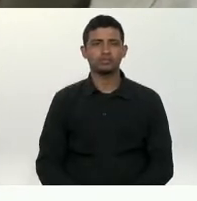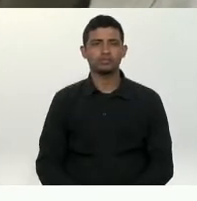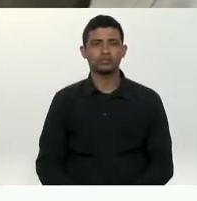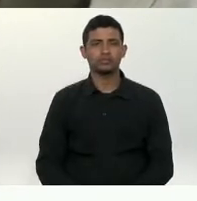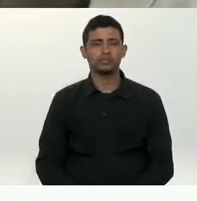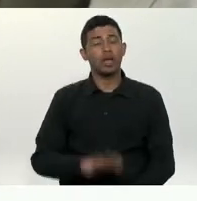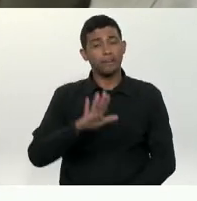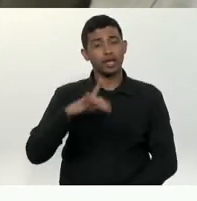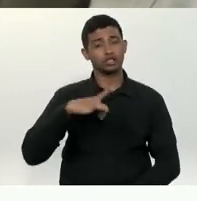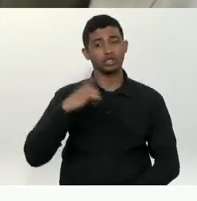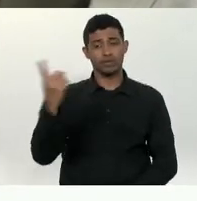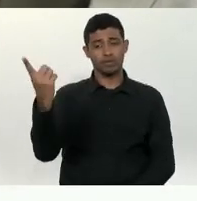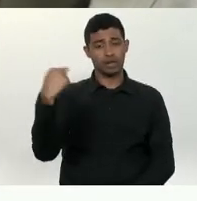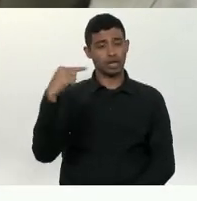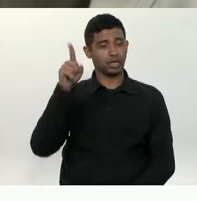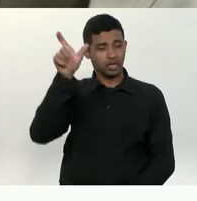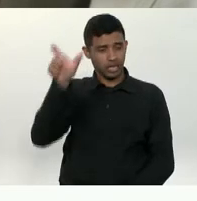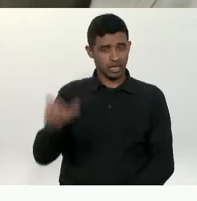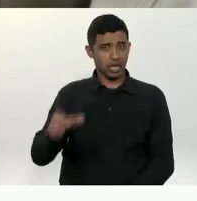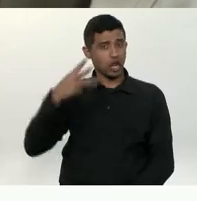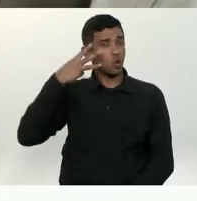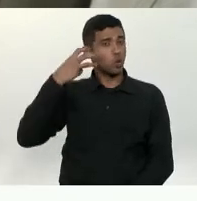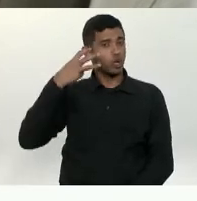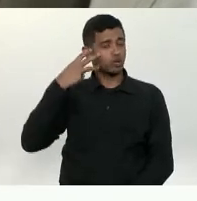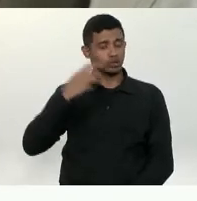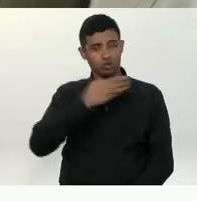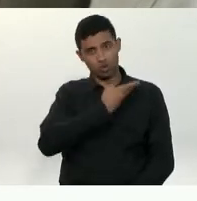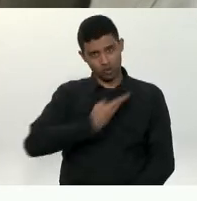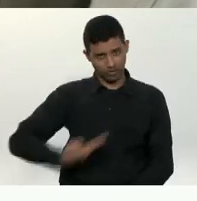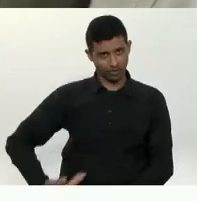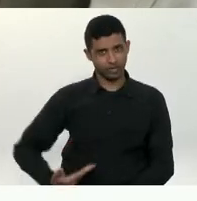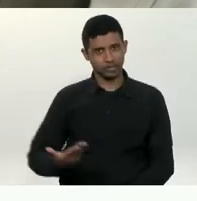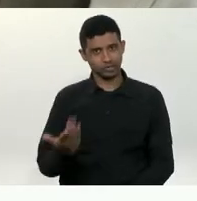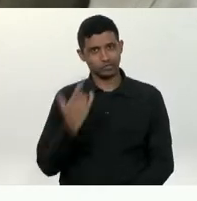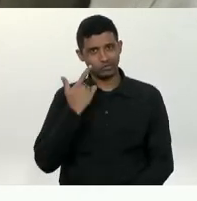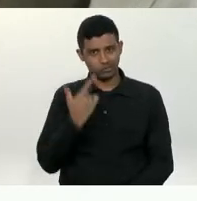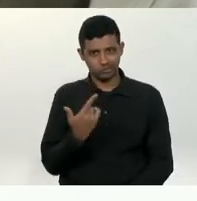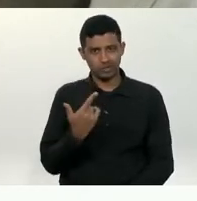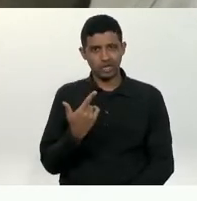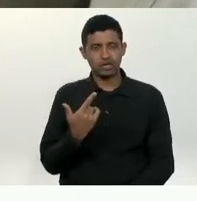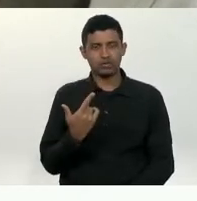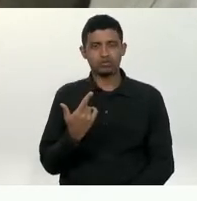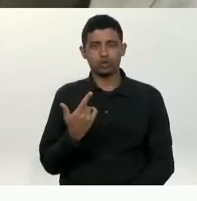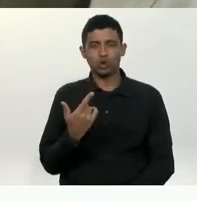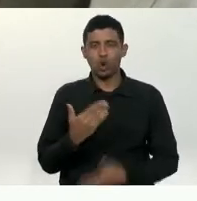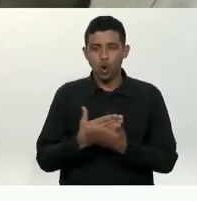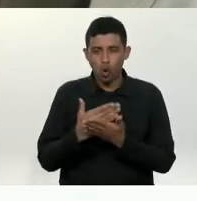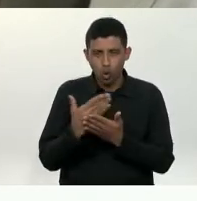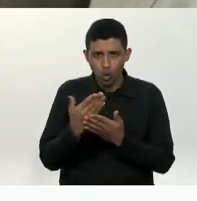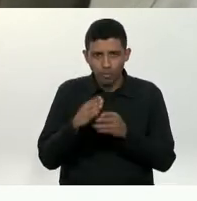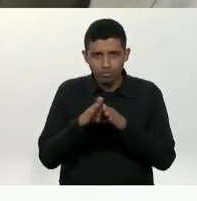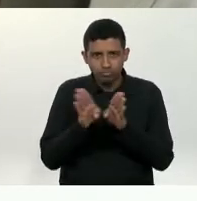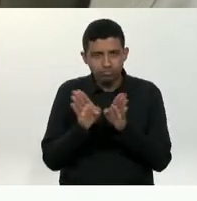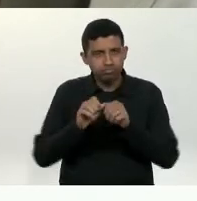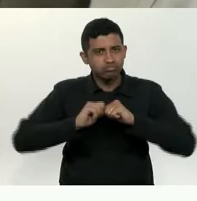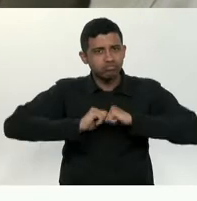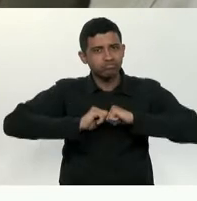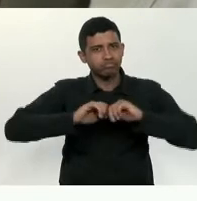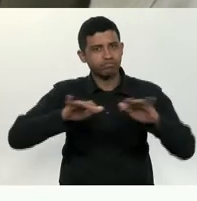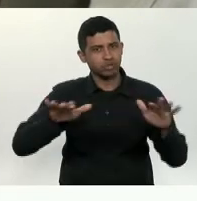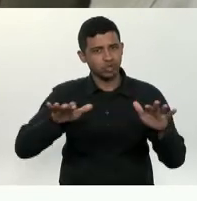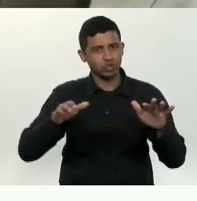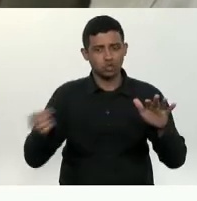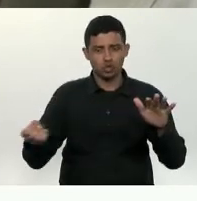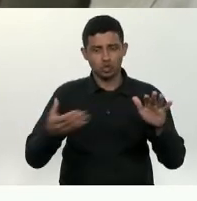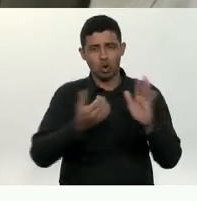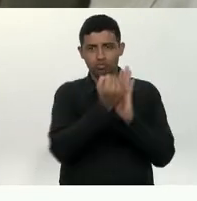do excelentíssimo senhor governador Wilson Witzel, o despacho inaugural de abertura do novo marco regulatório do